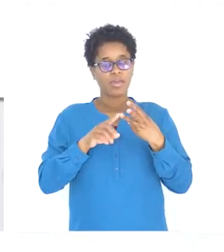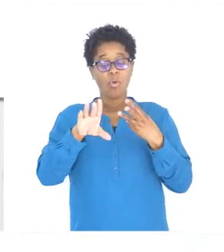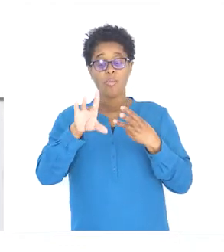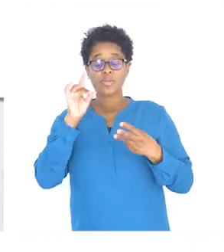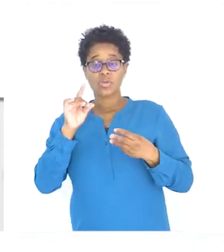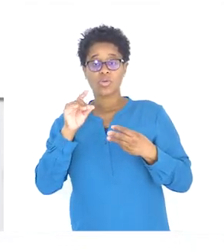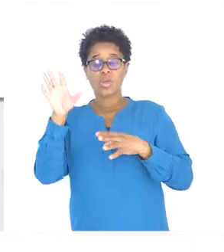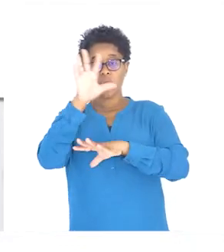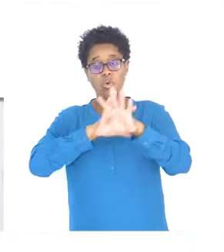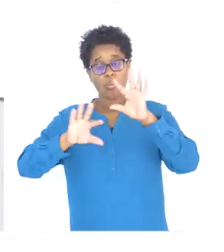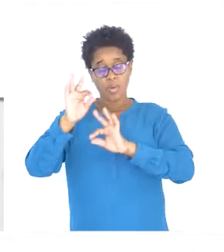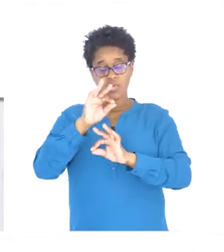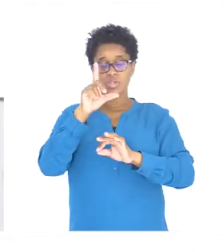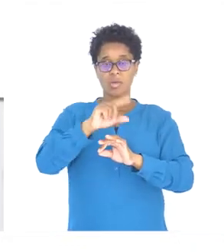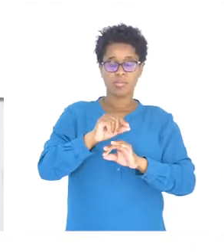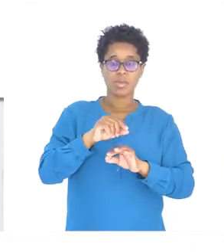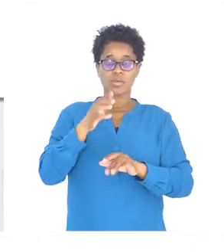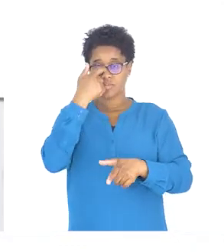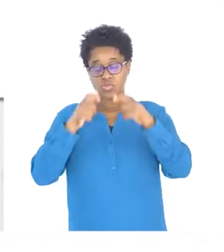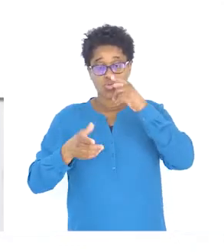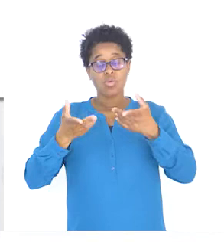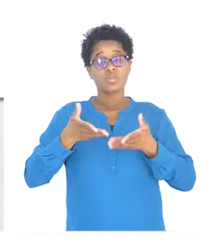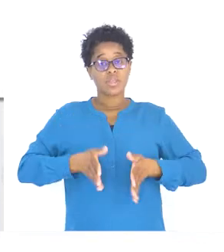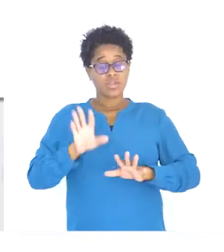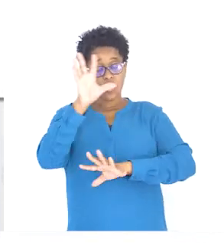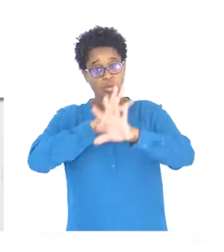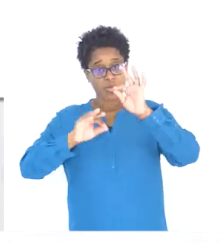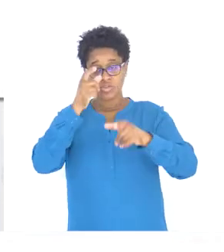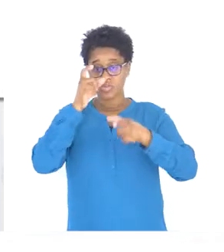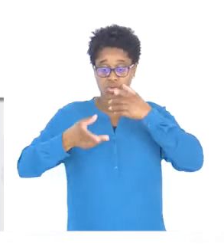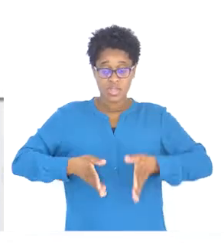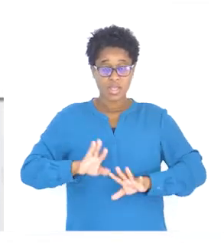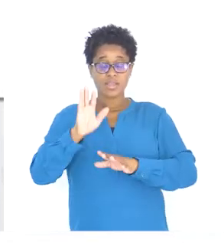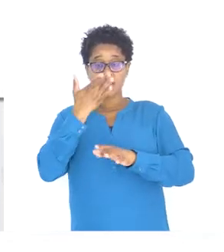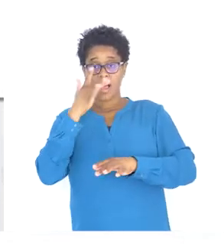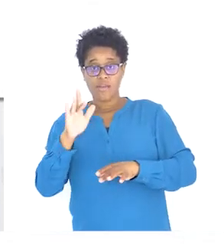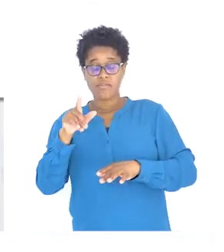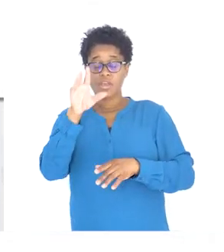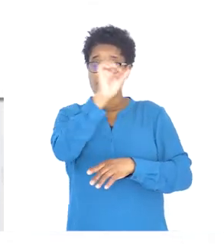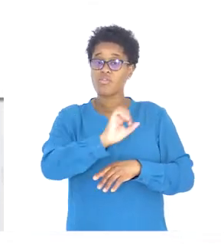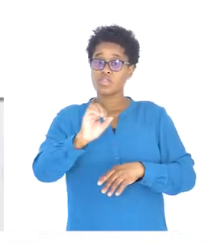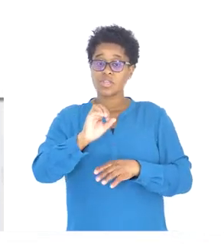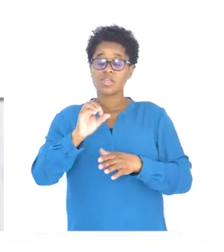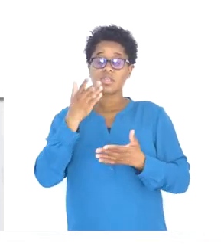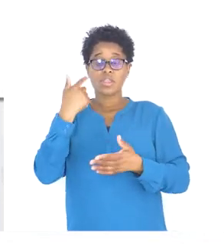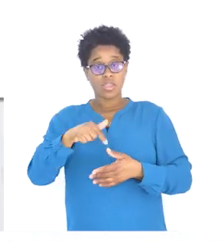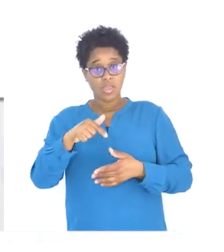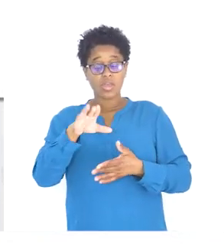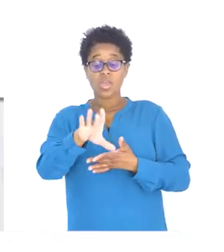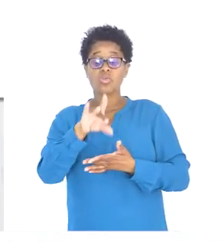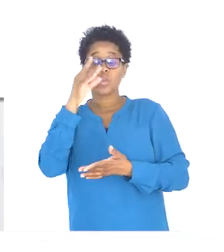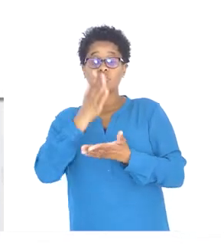terceira opção, europeus e africanos. Vocês terão que escolher apenas uma